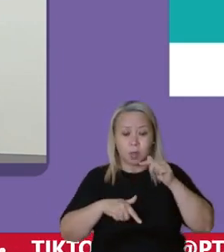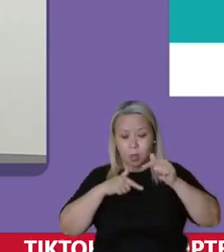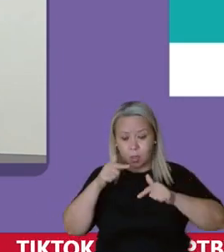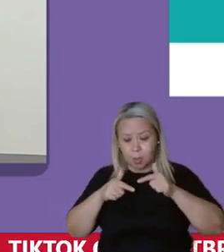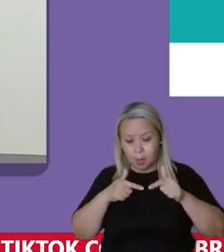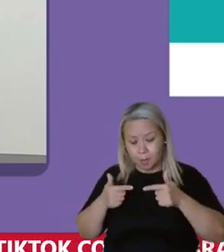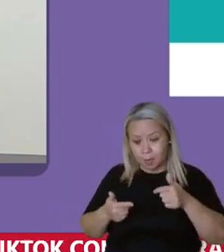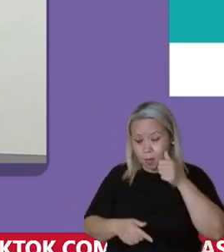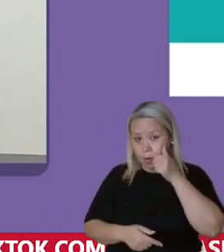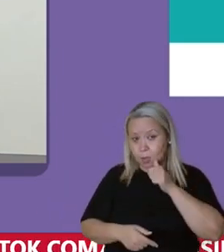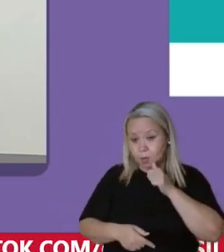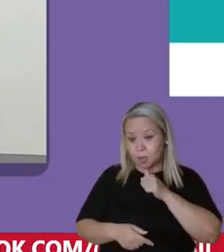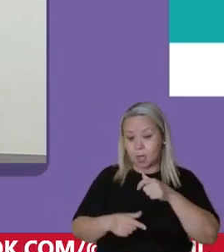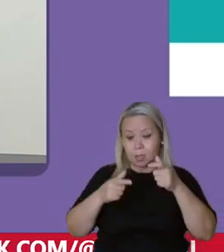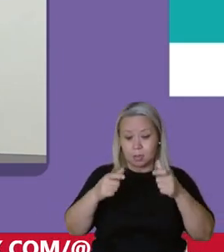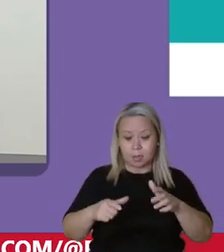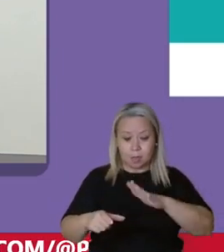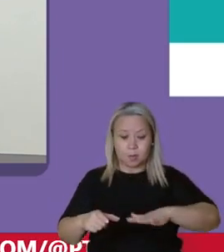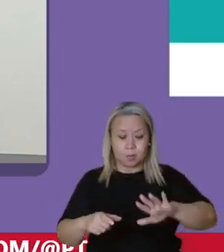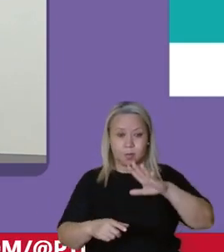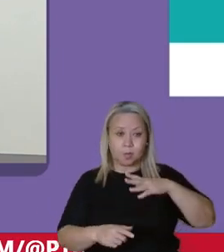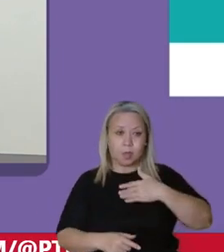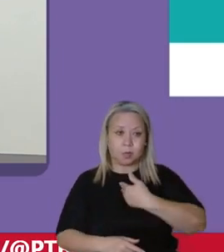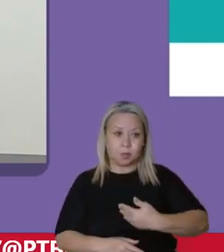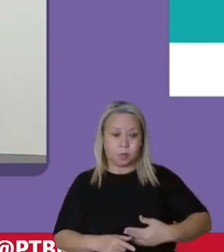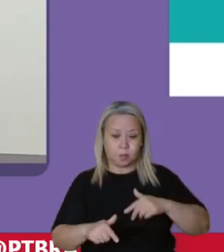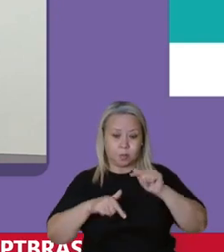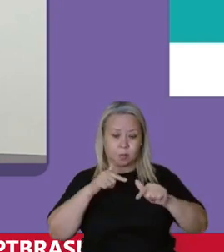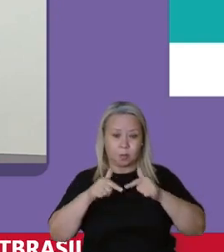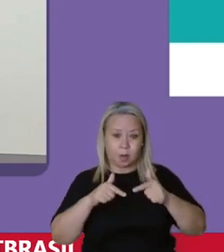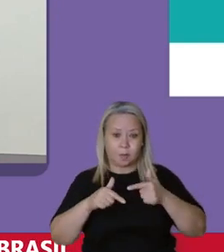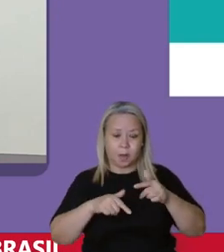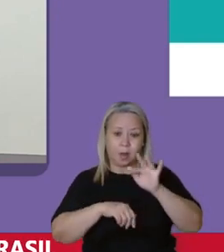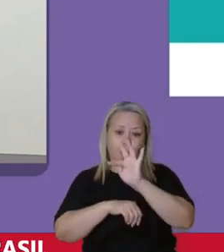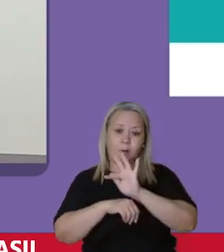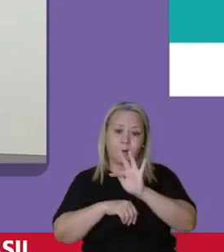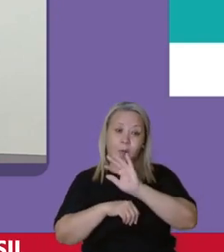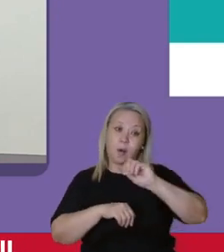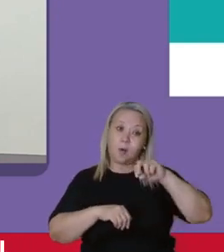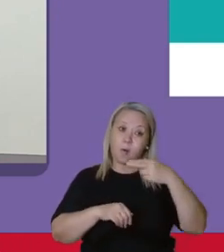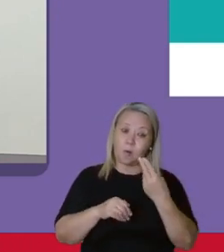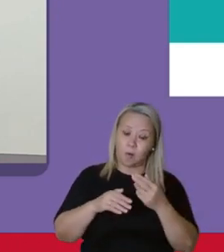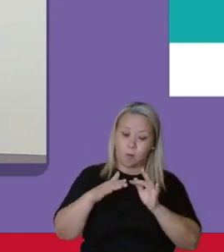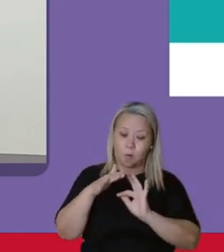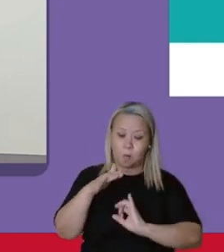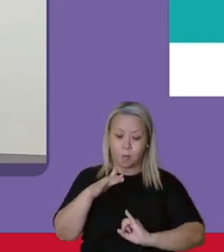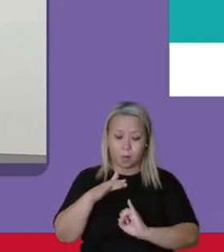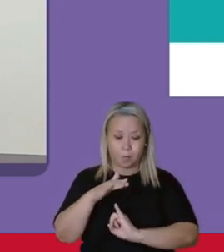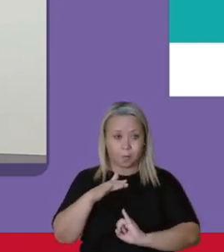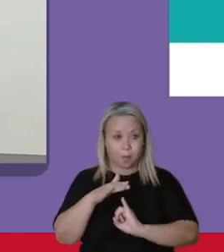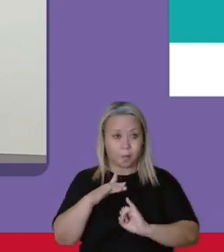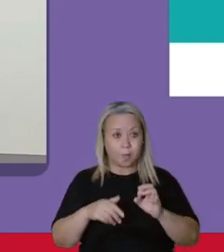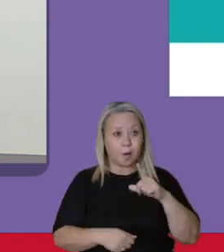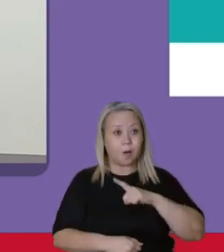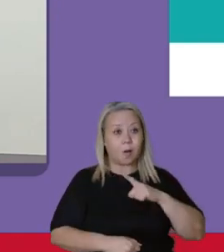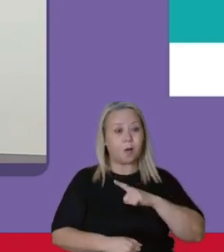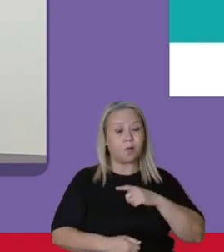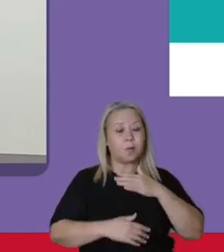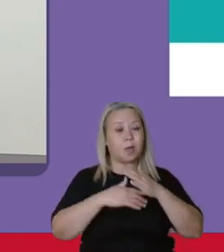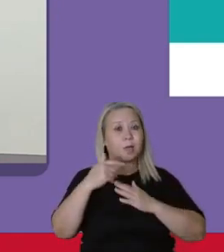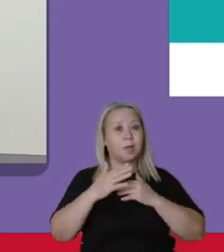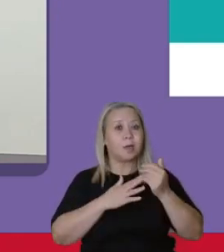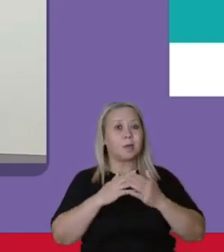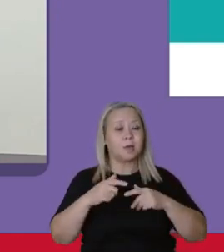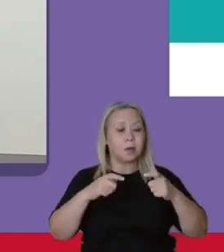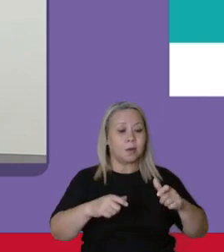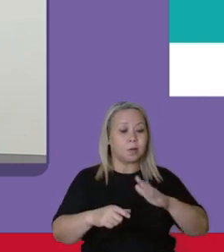de estarem no espaço público, exercendo trabalho formal ou mesmo informal, elas também têm que exercer